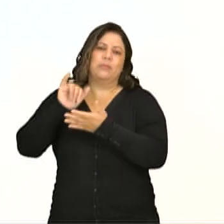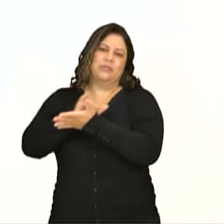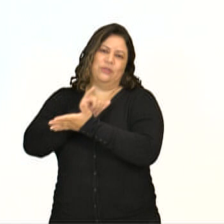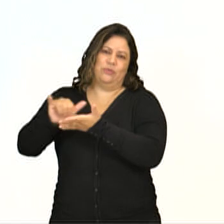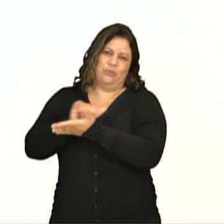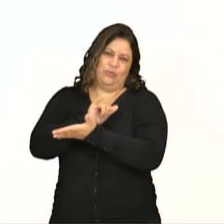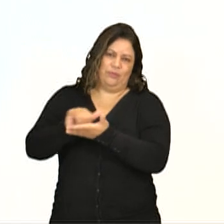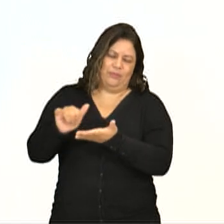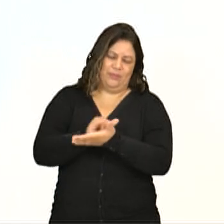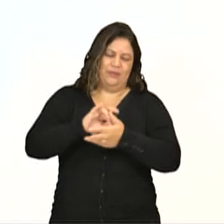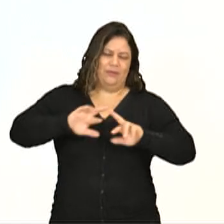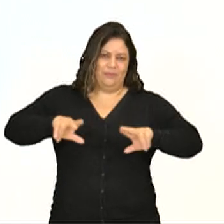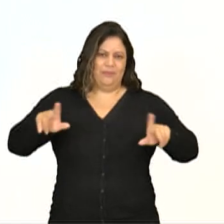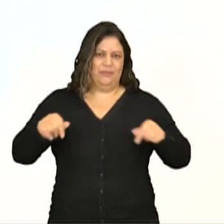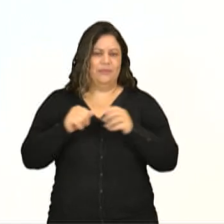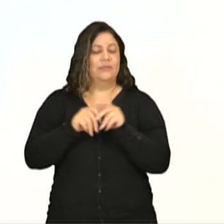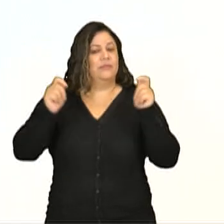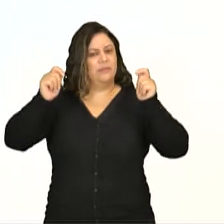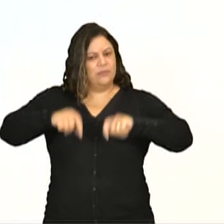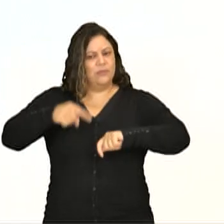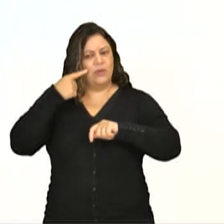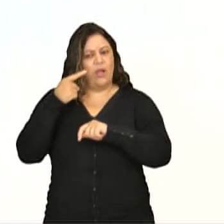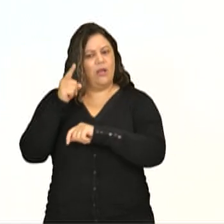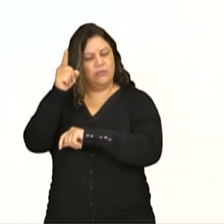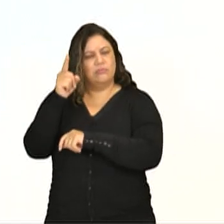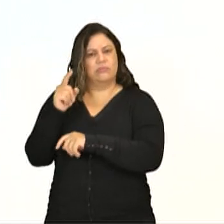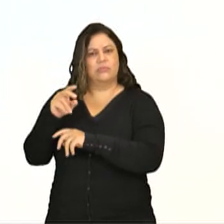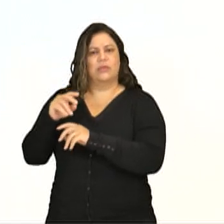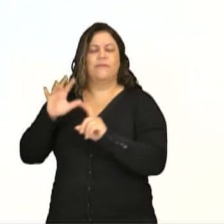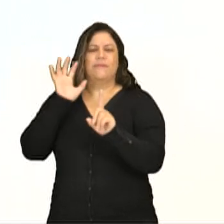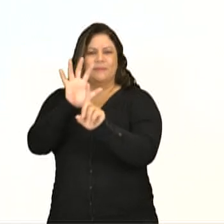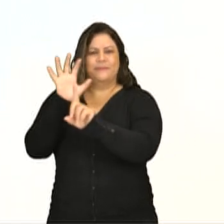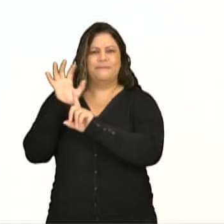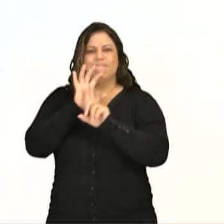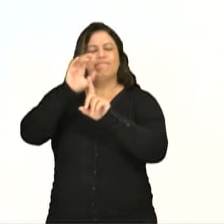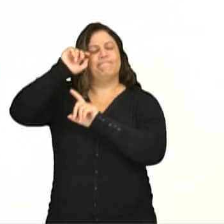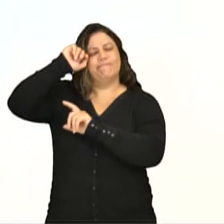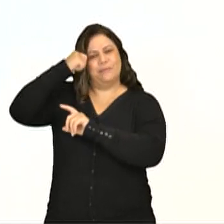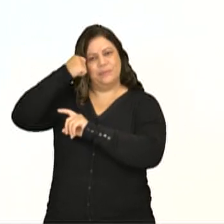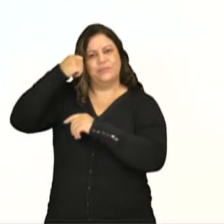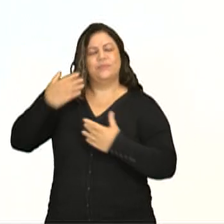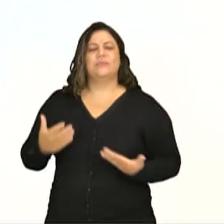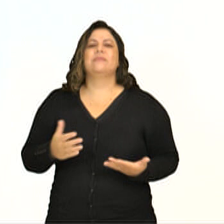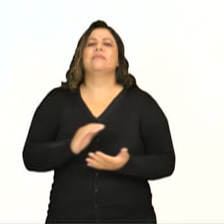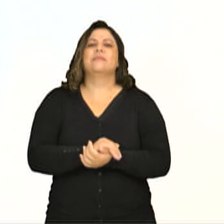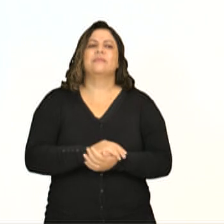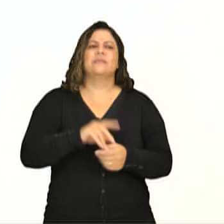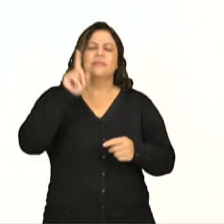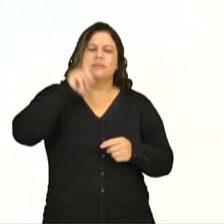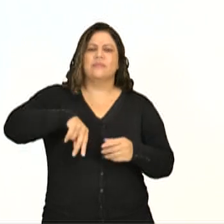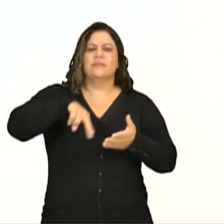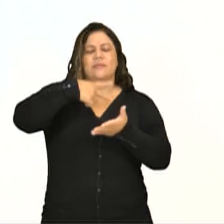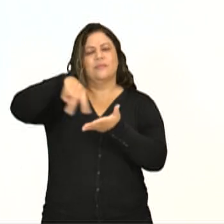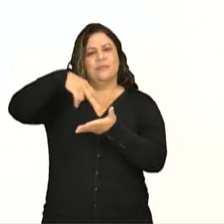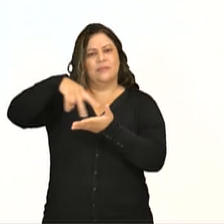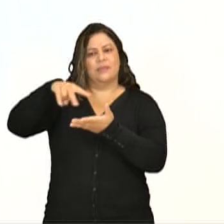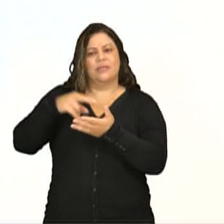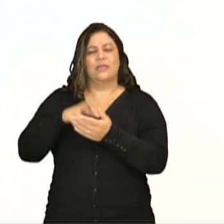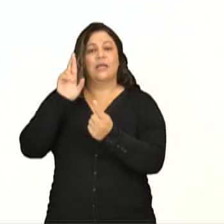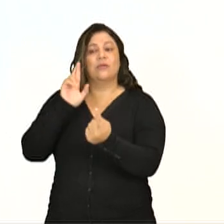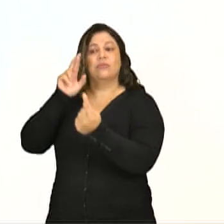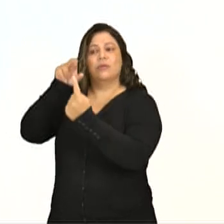dessa origem nesse bairro negro, ele teve essa forte influência africana. Então, é uma dança que ela traz essa